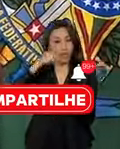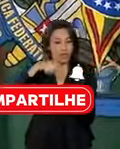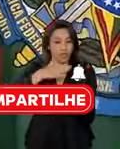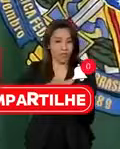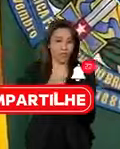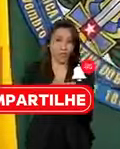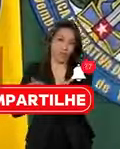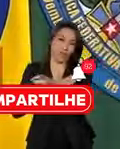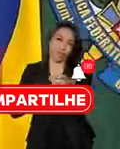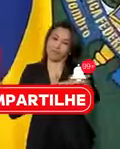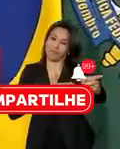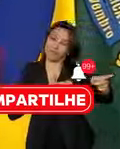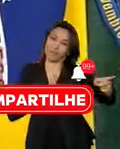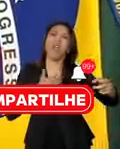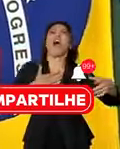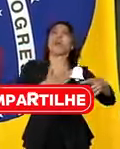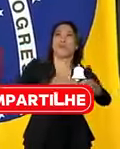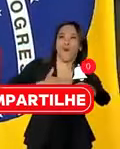Mas,